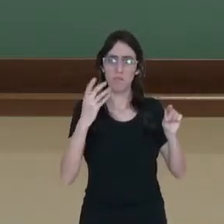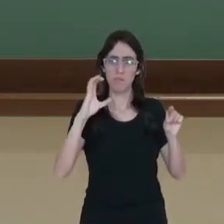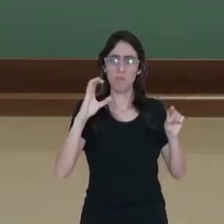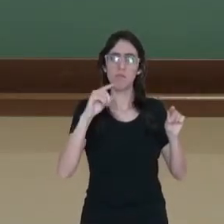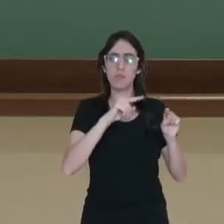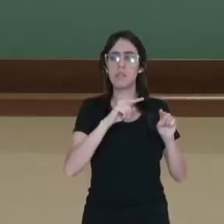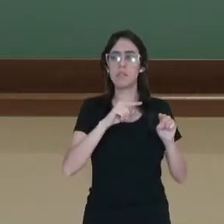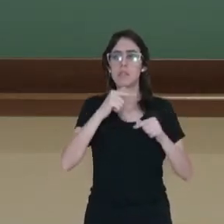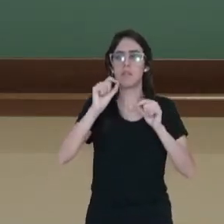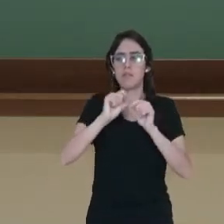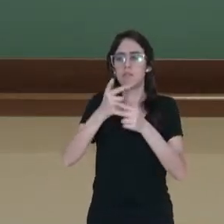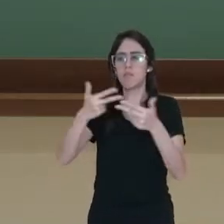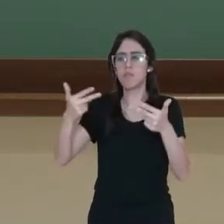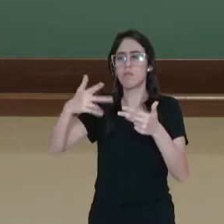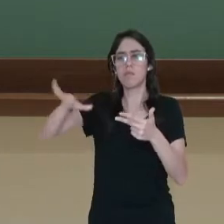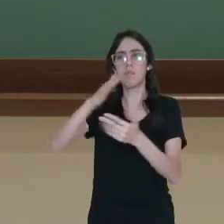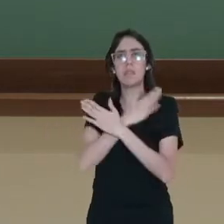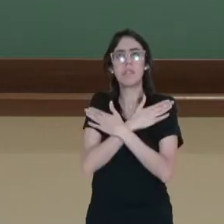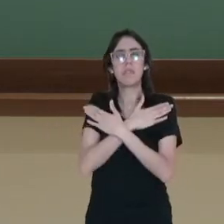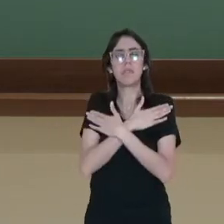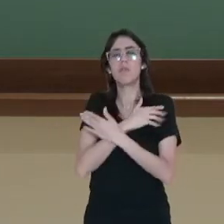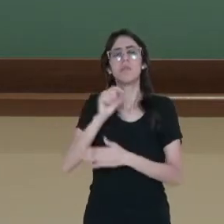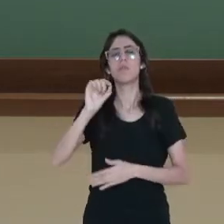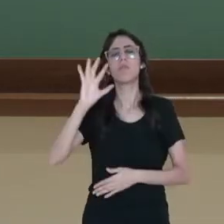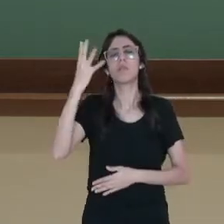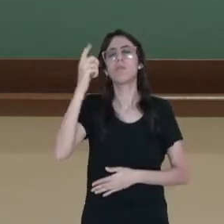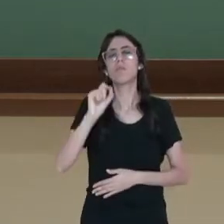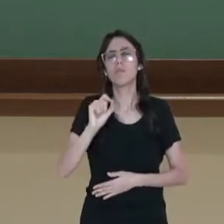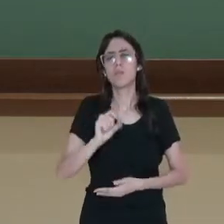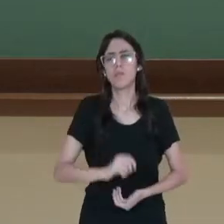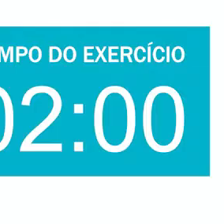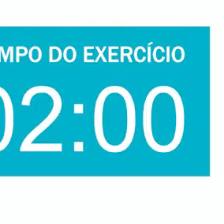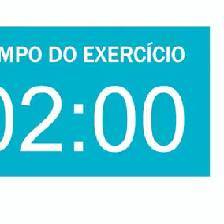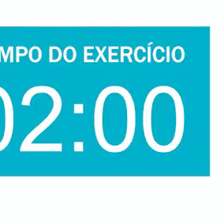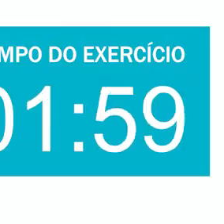contribuíram para o aumento do desemprego, quais nós podemos citar?